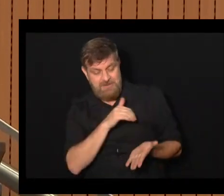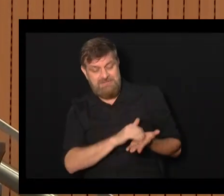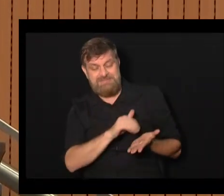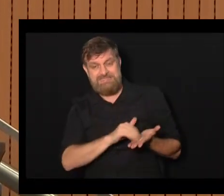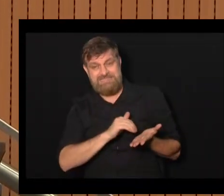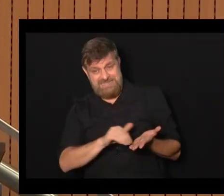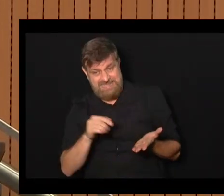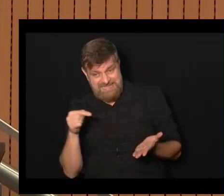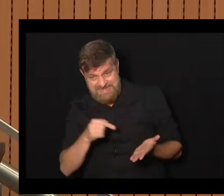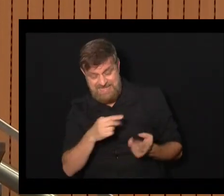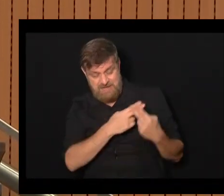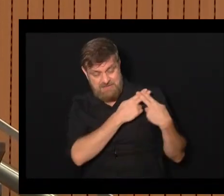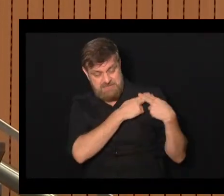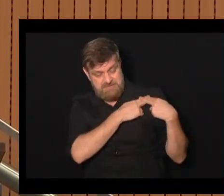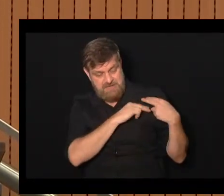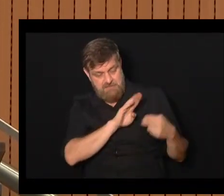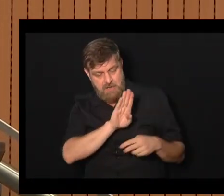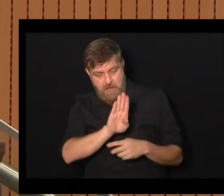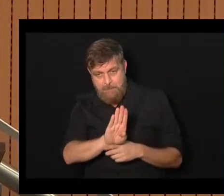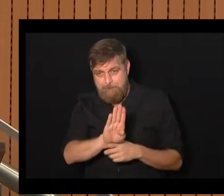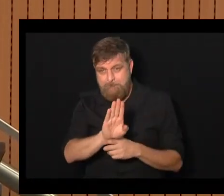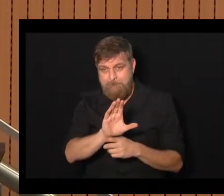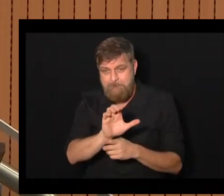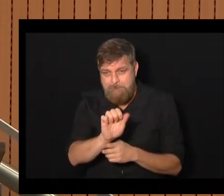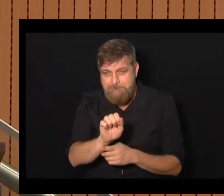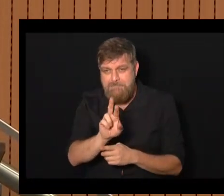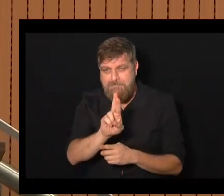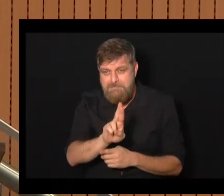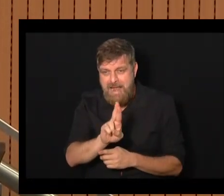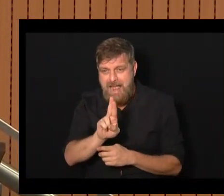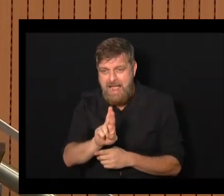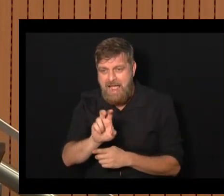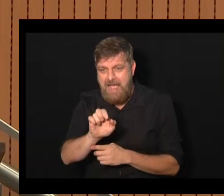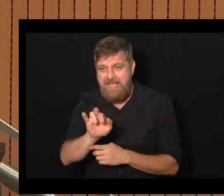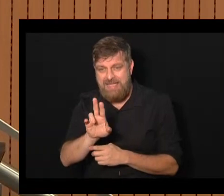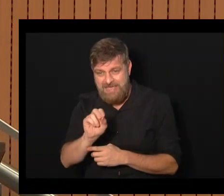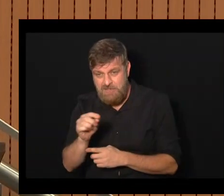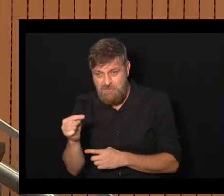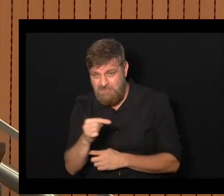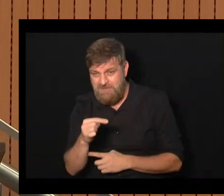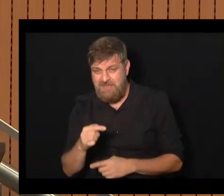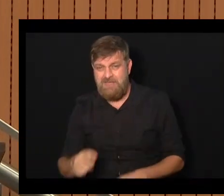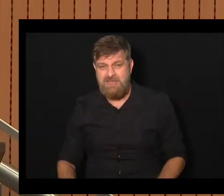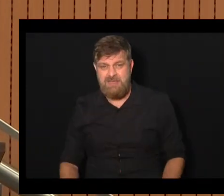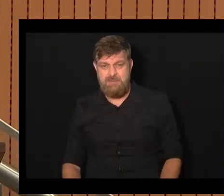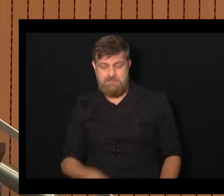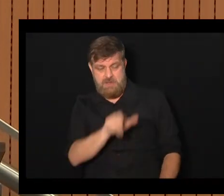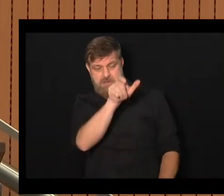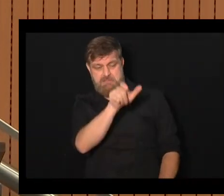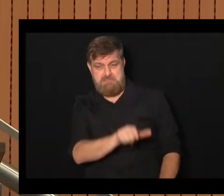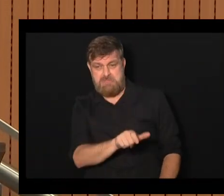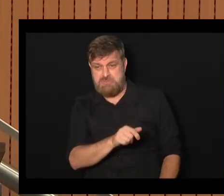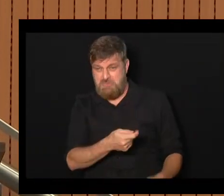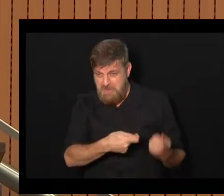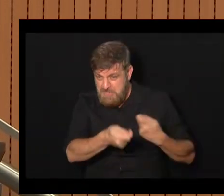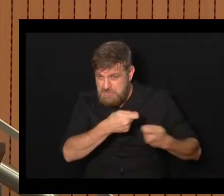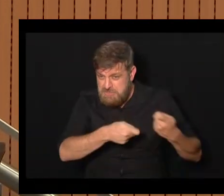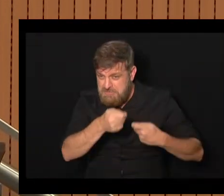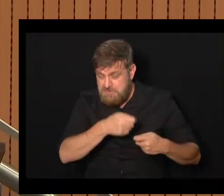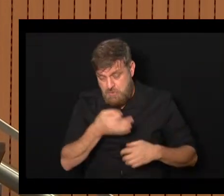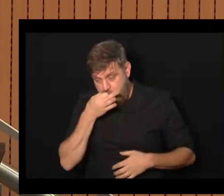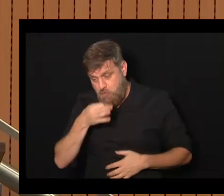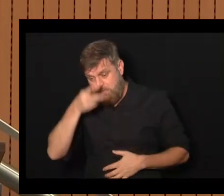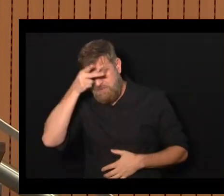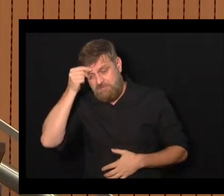Transporte, o senhor Barreiro, é um grande, pelas palavras do prefeito, né? É um grande administrador, mas tem